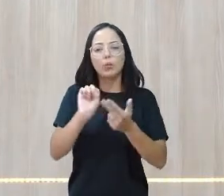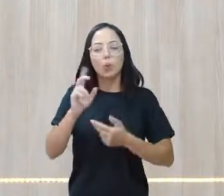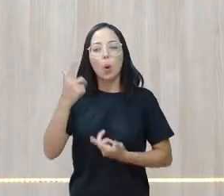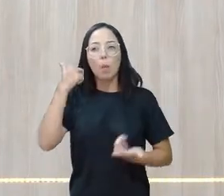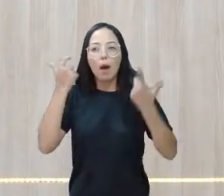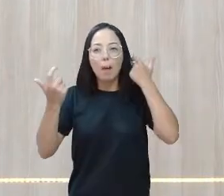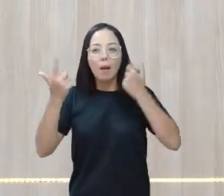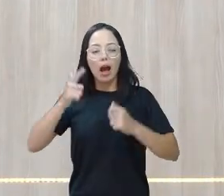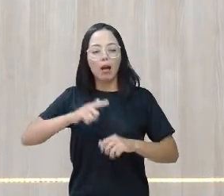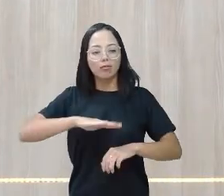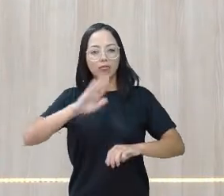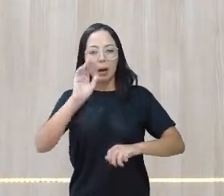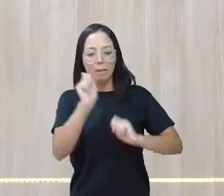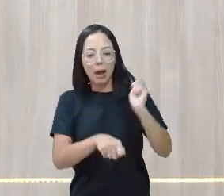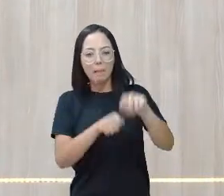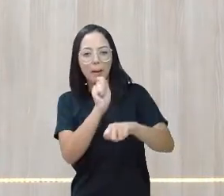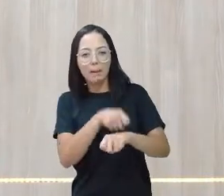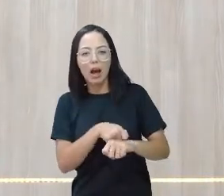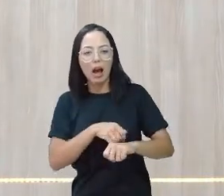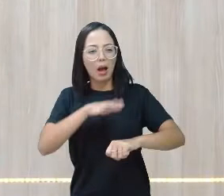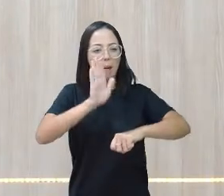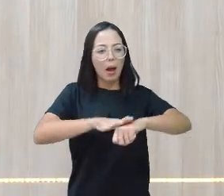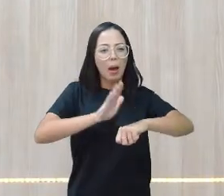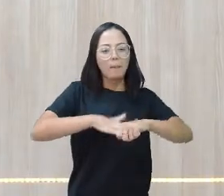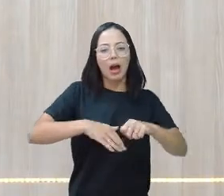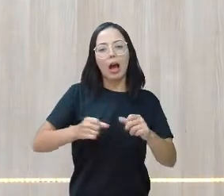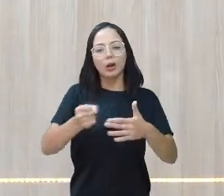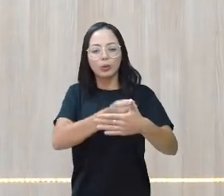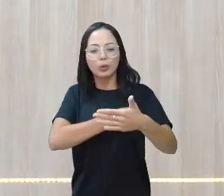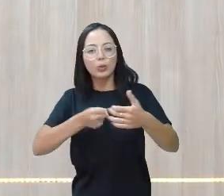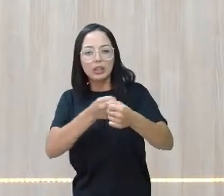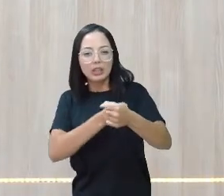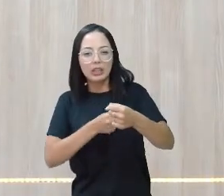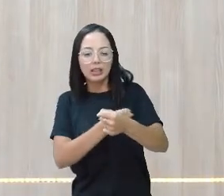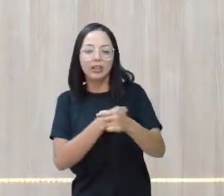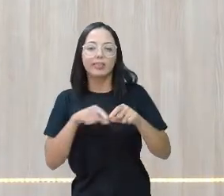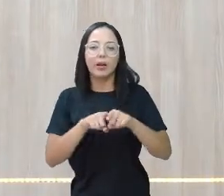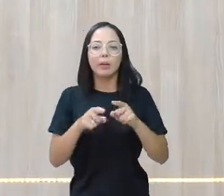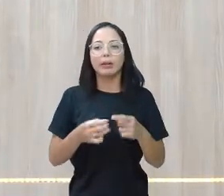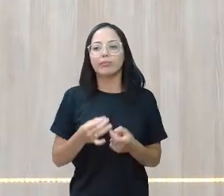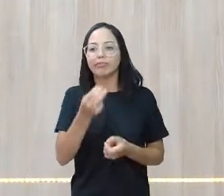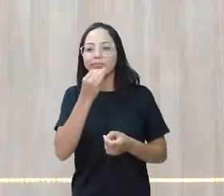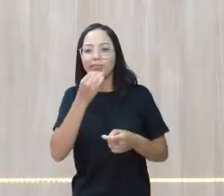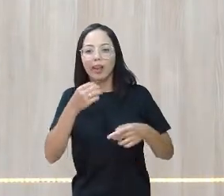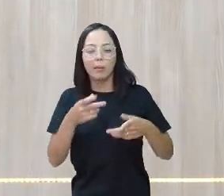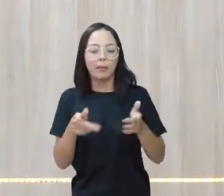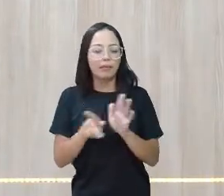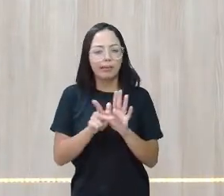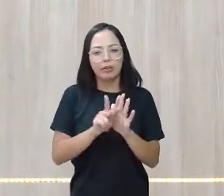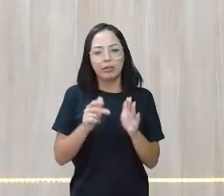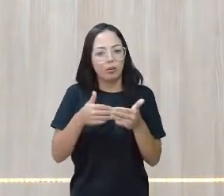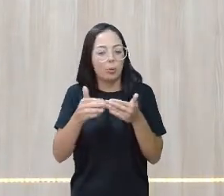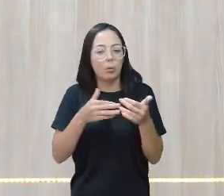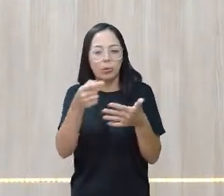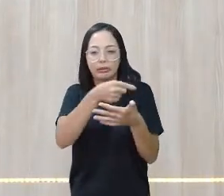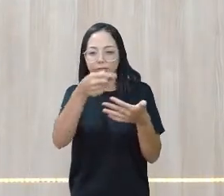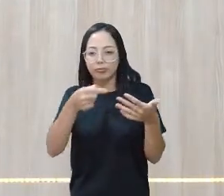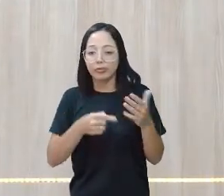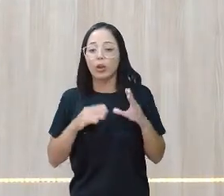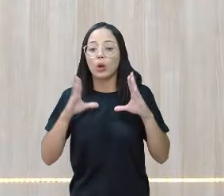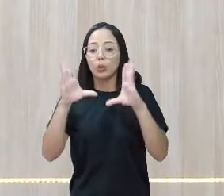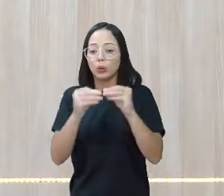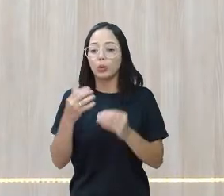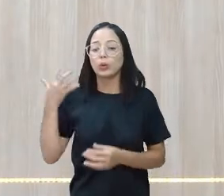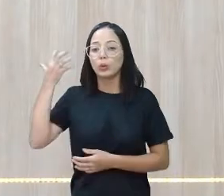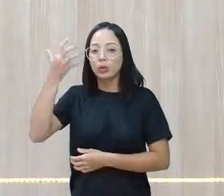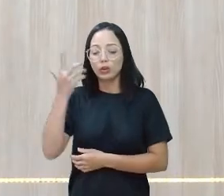barulho, batendo nas coisas, né, percutindo sons na cozinha, por exemplo, né, batendo as panelas. Então, E todos esses